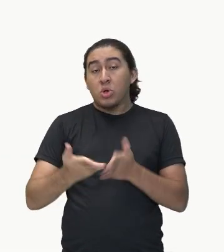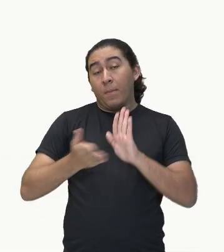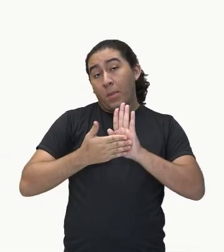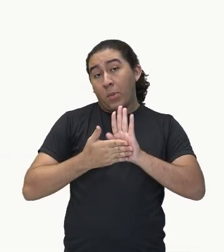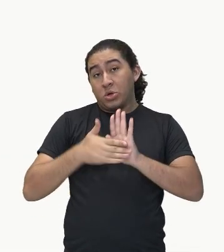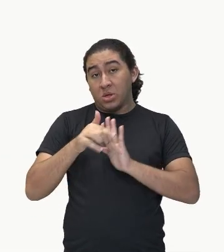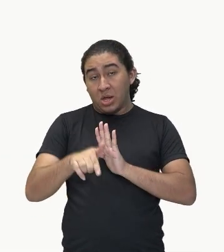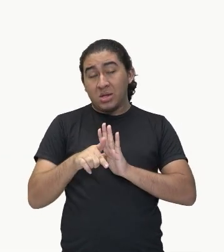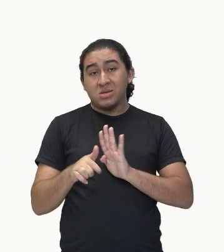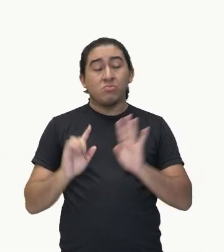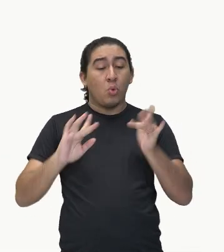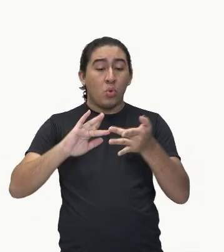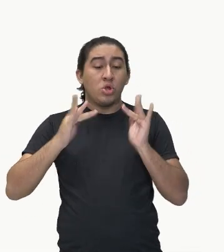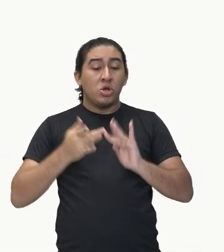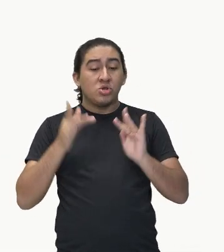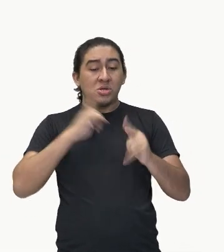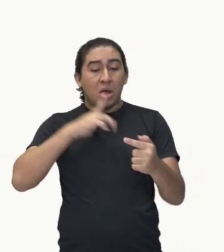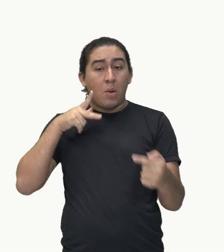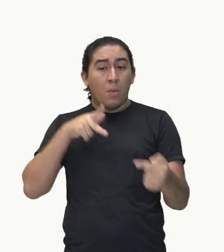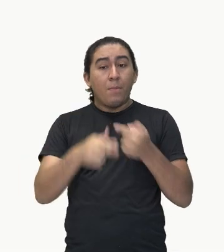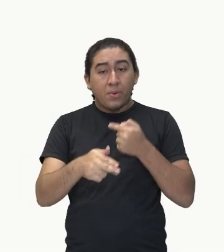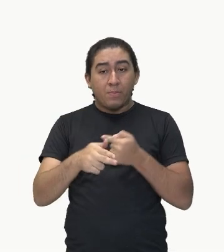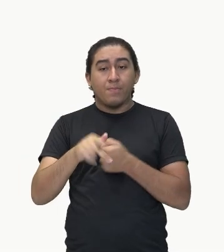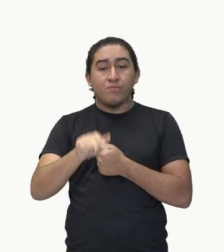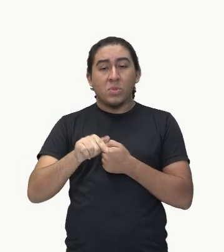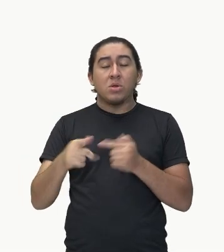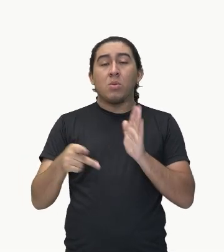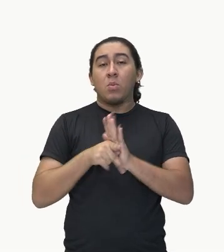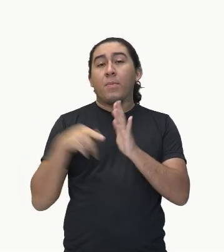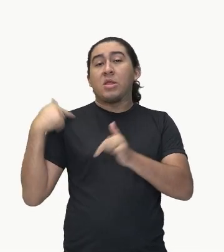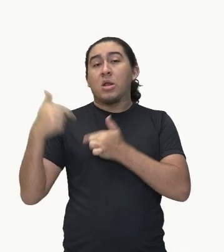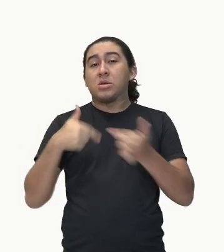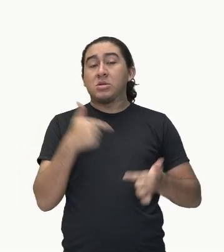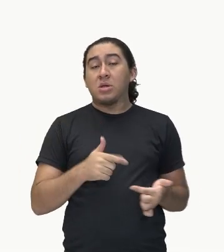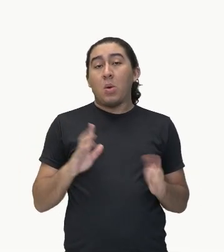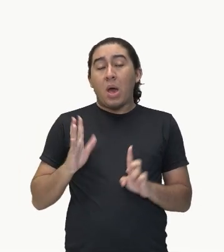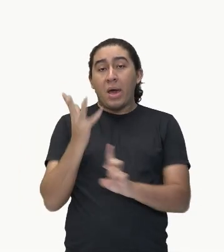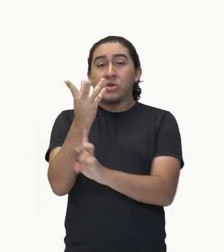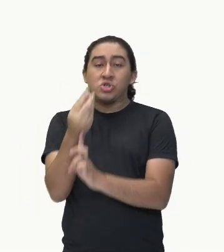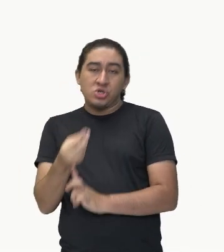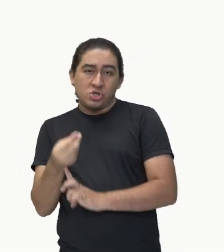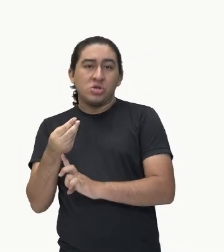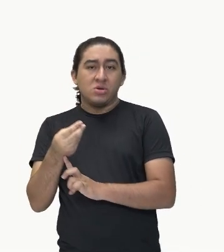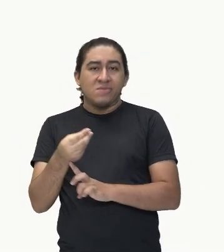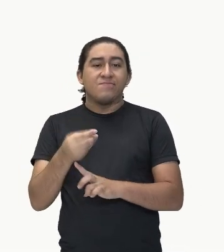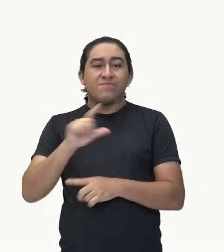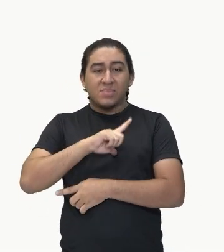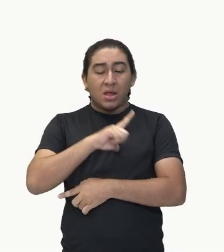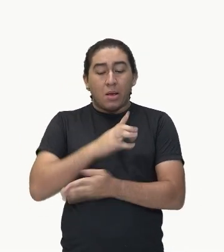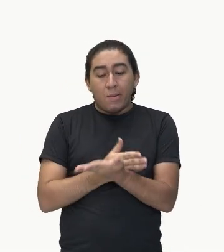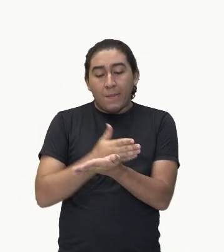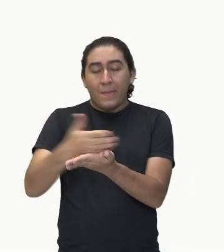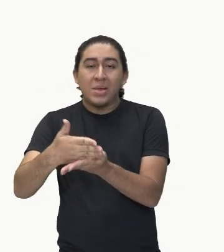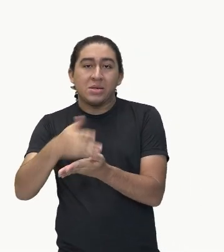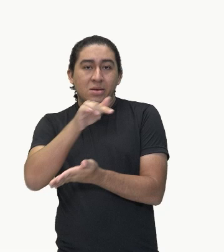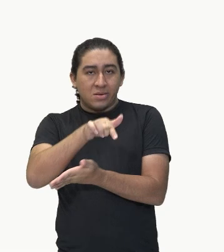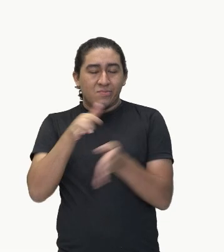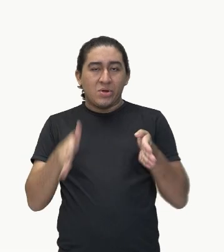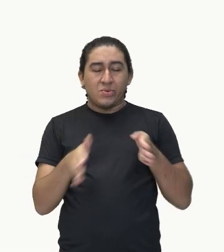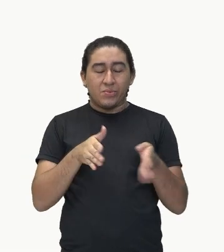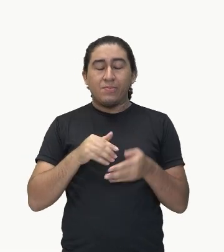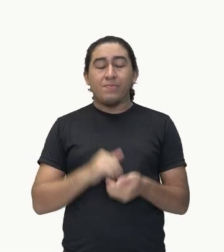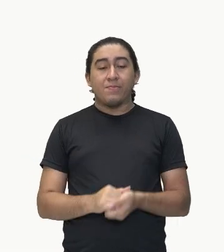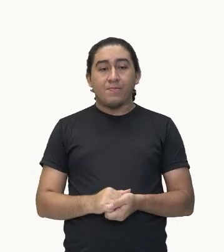nesse sentido de romper, né, do rompimento com essa tradição artística clássica que estava ocorrendo até então,